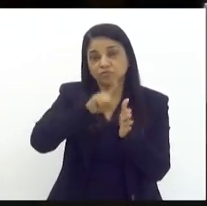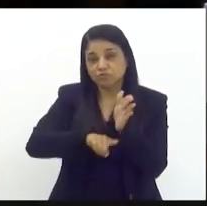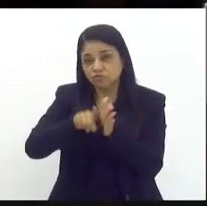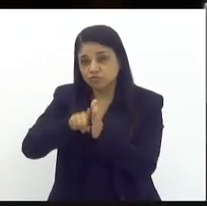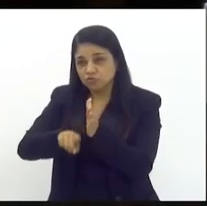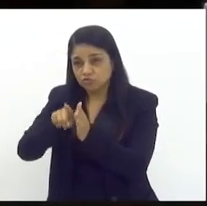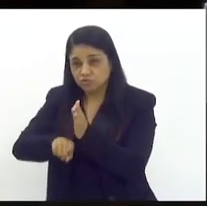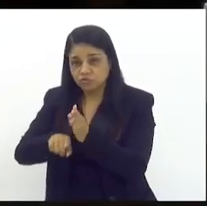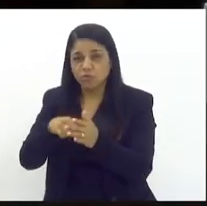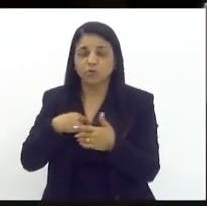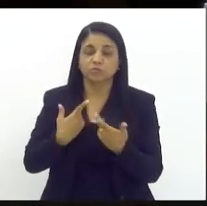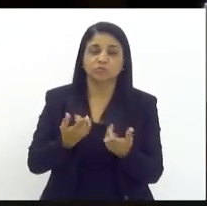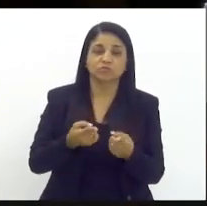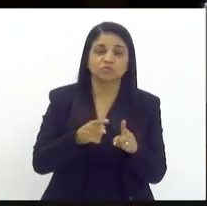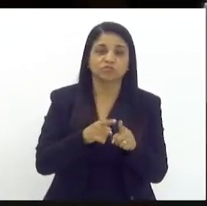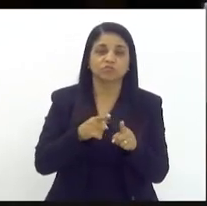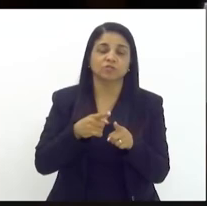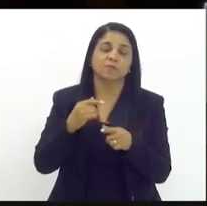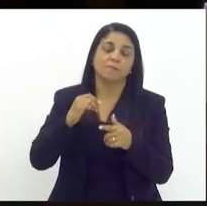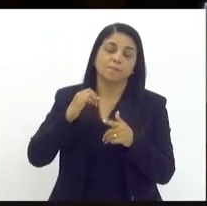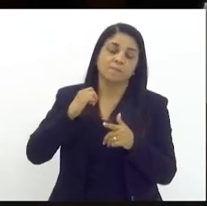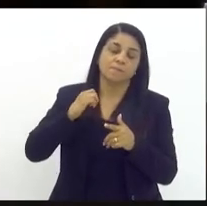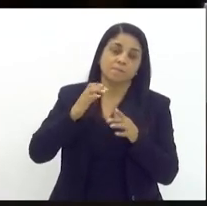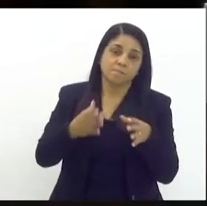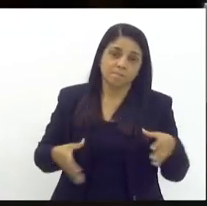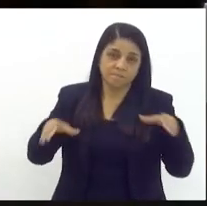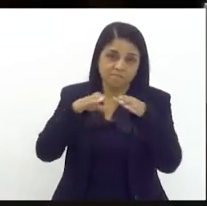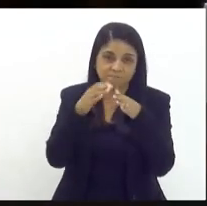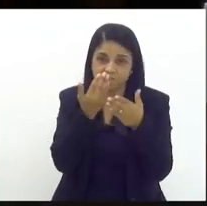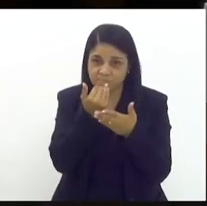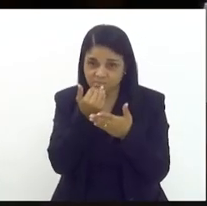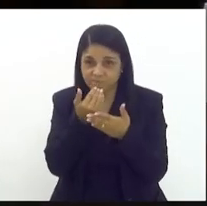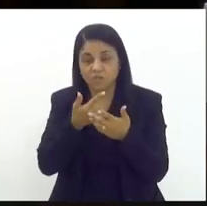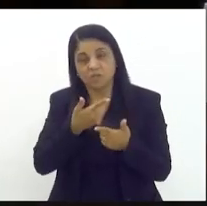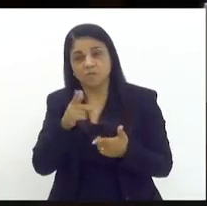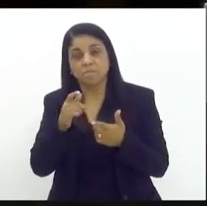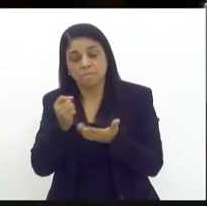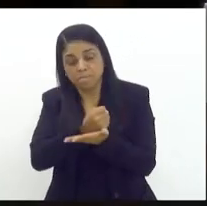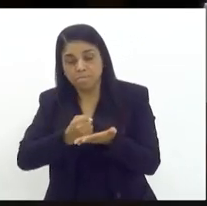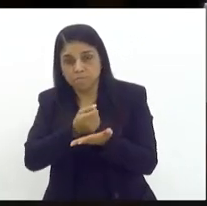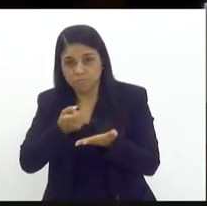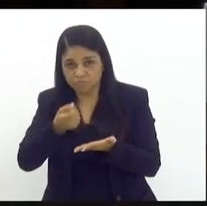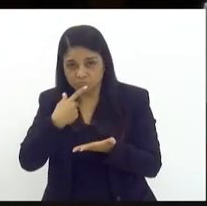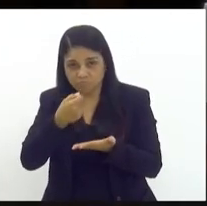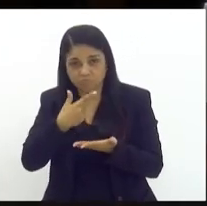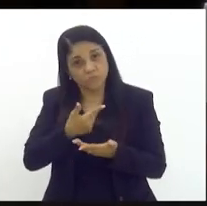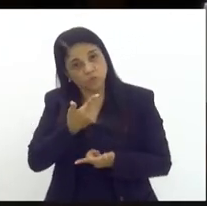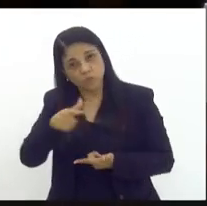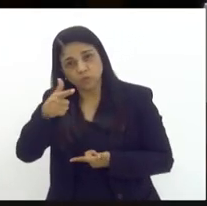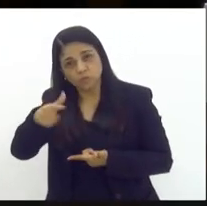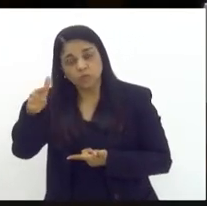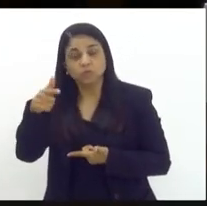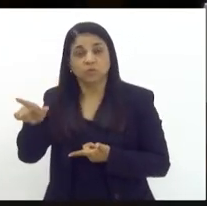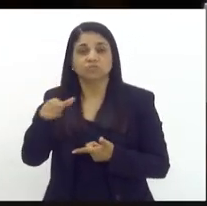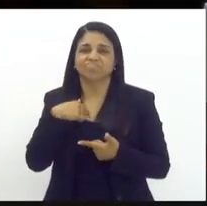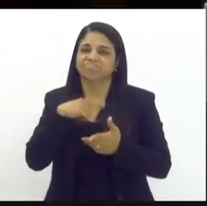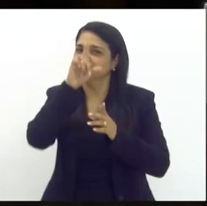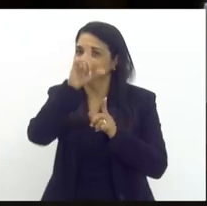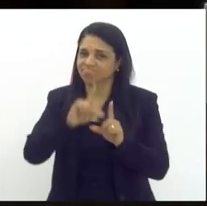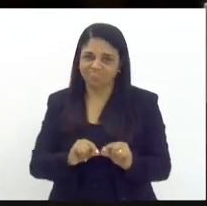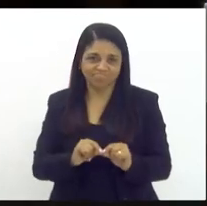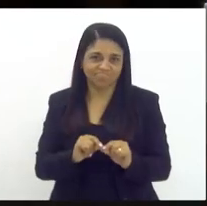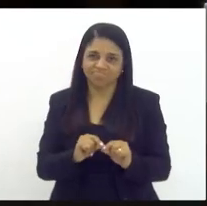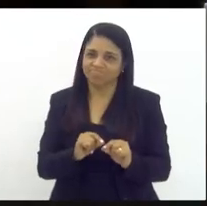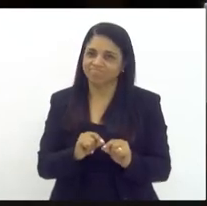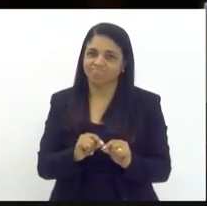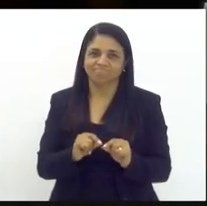as desonerações de cesta básica de medicamentos e os outros benefícios não conseguem reduzir a regressividade ou mitigar